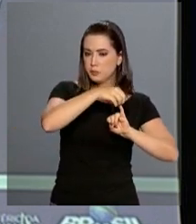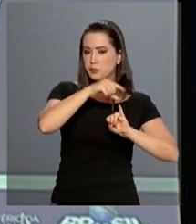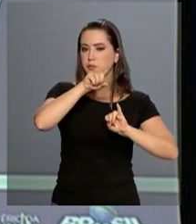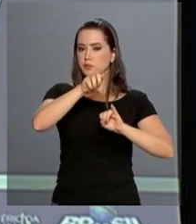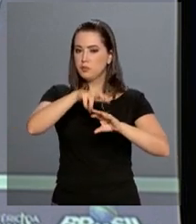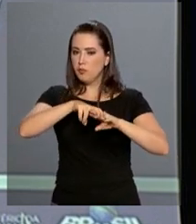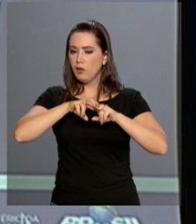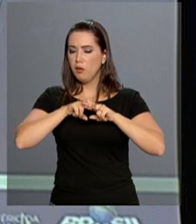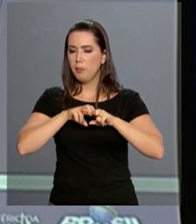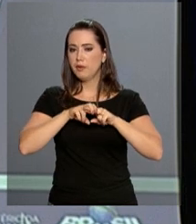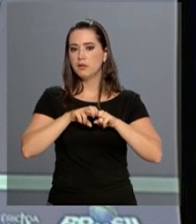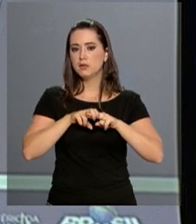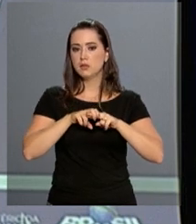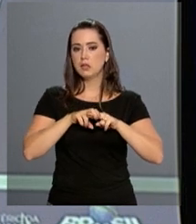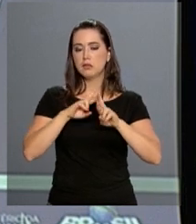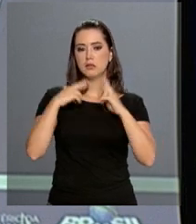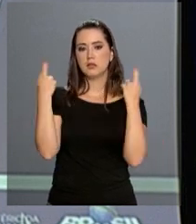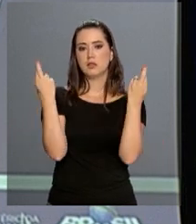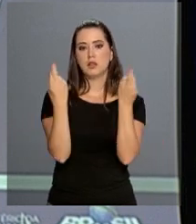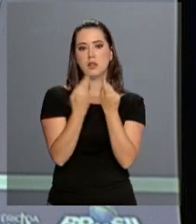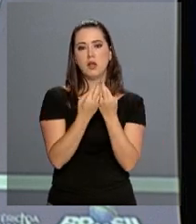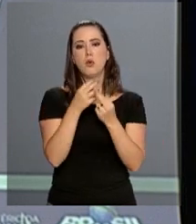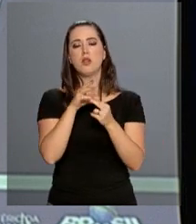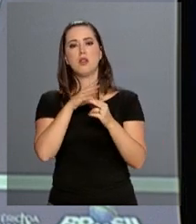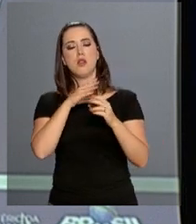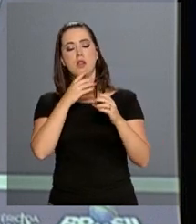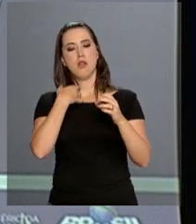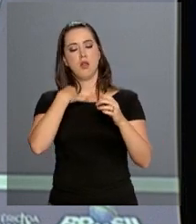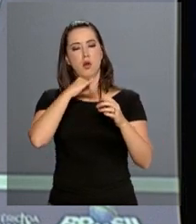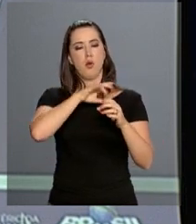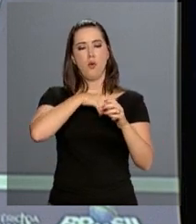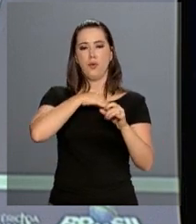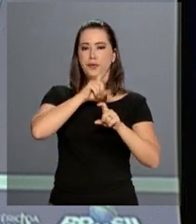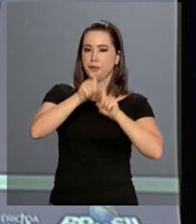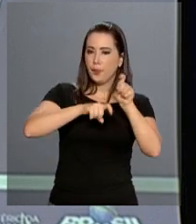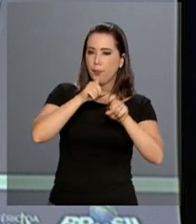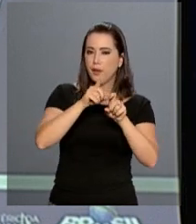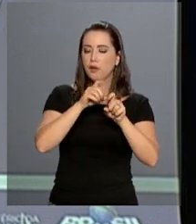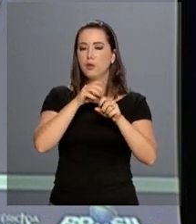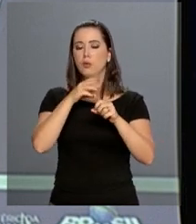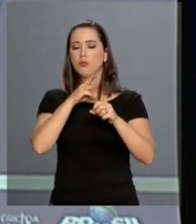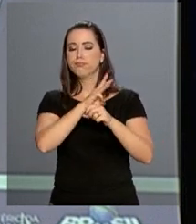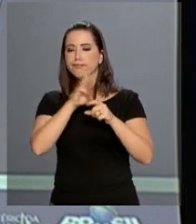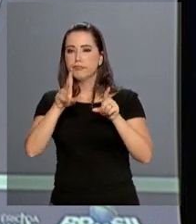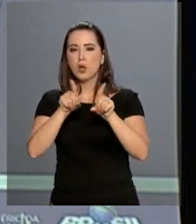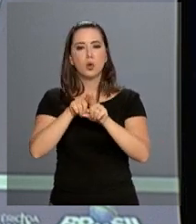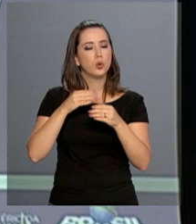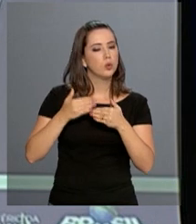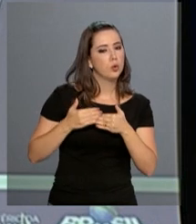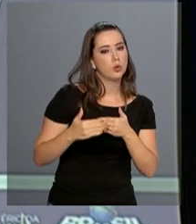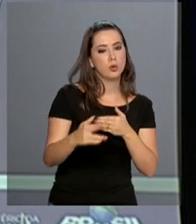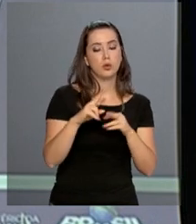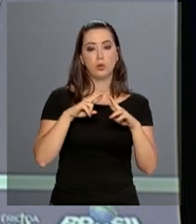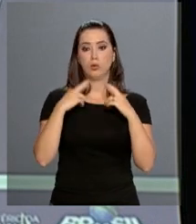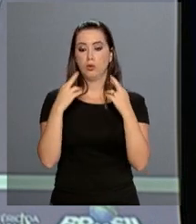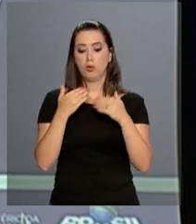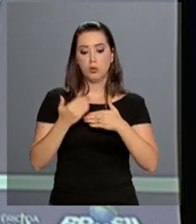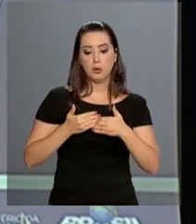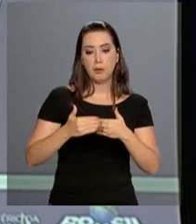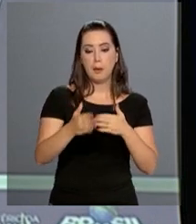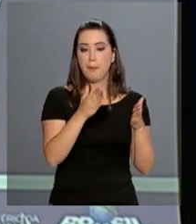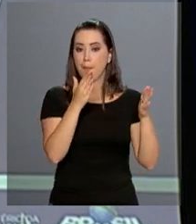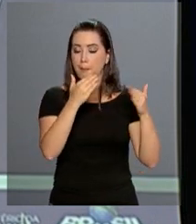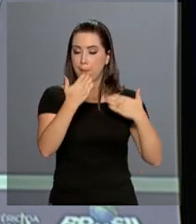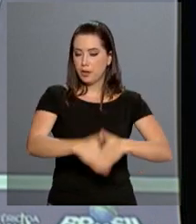por reuniões virtuais mantidas durante toda a realização da prova também no centro de comando e